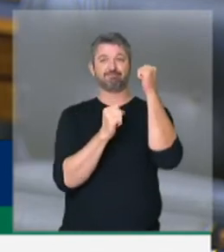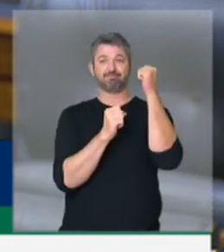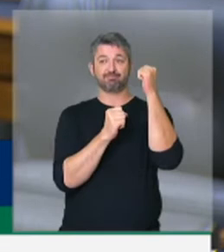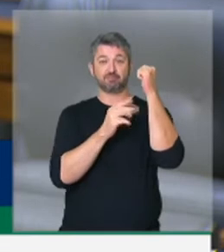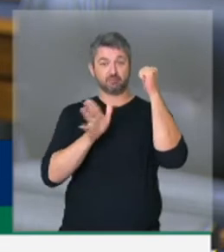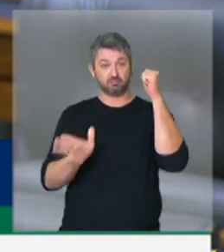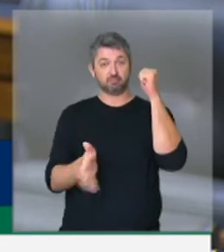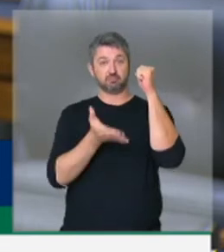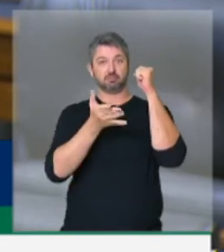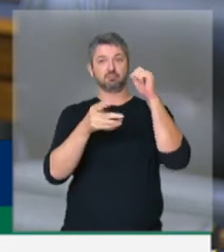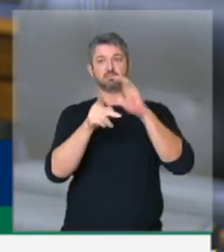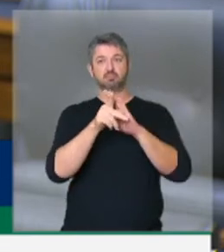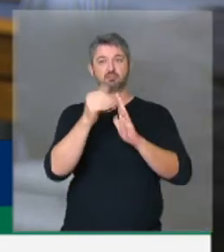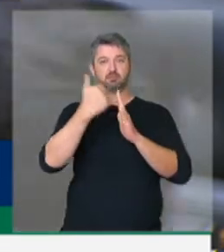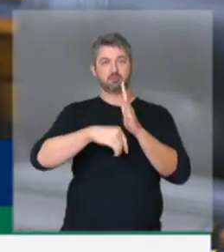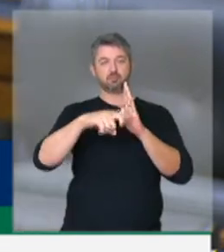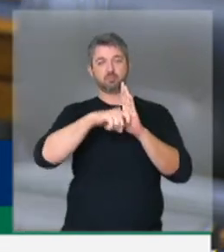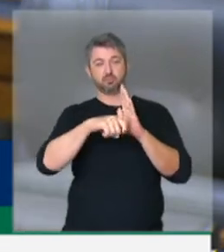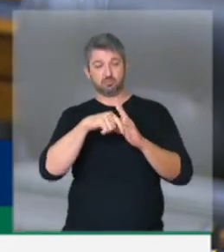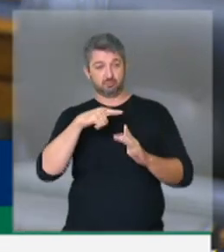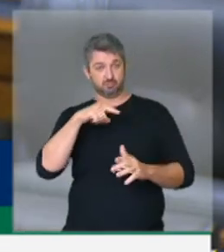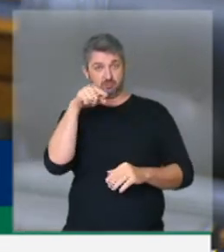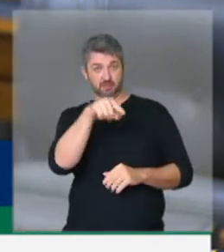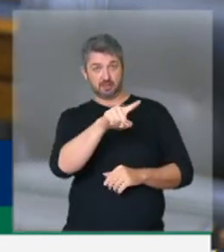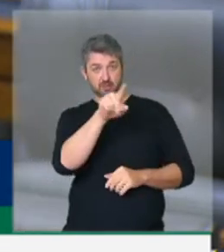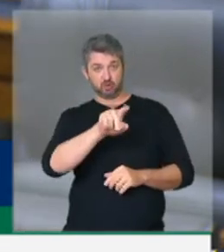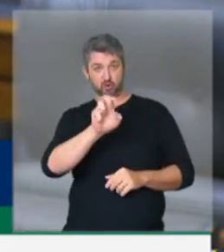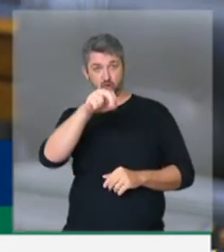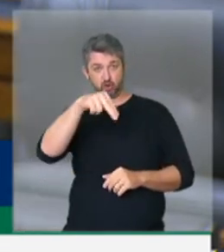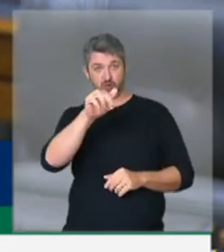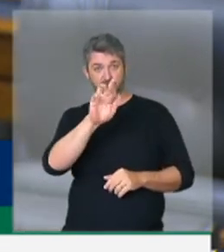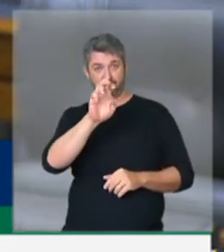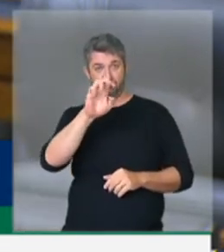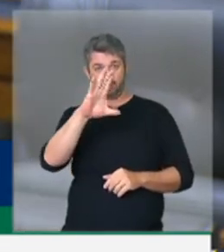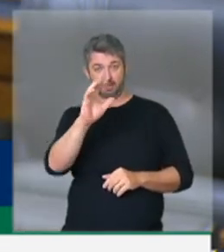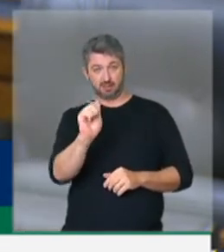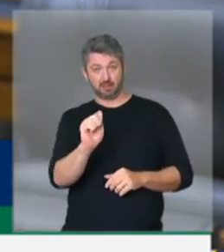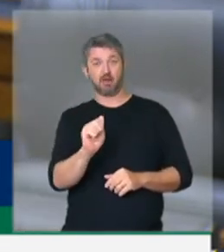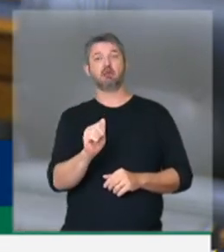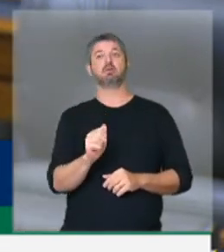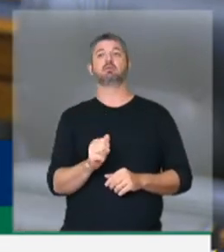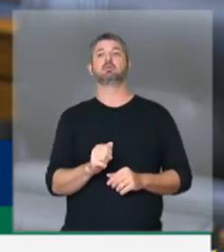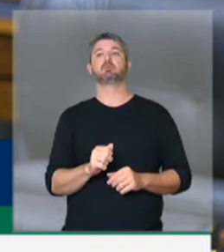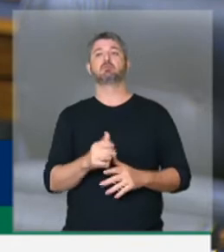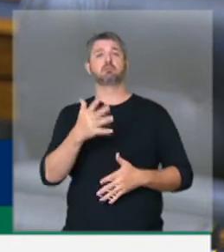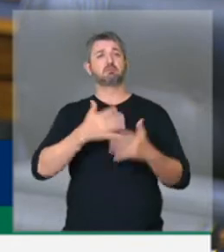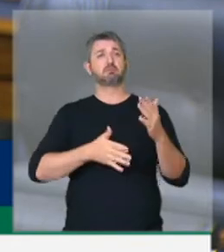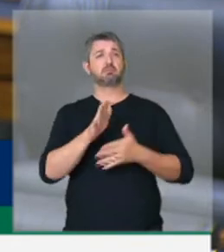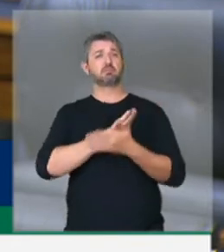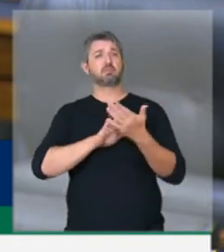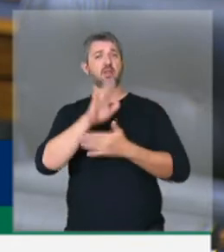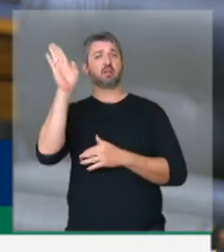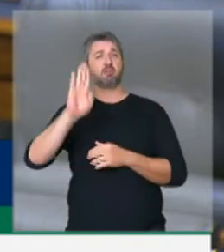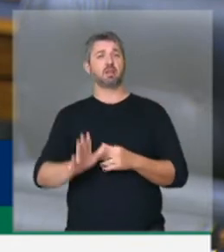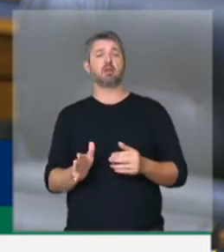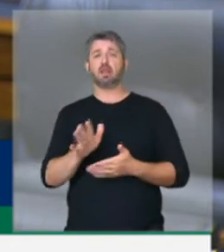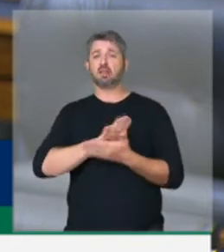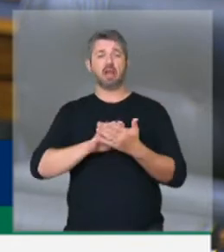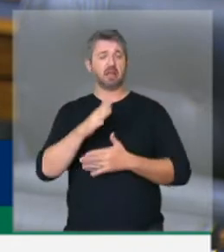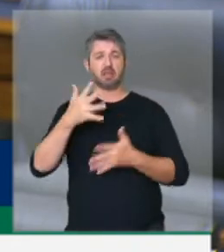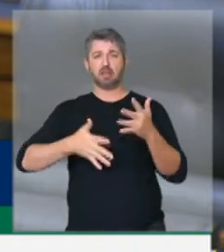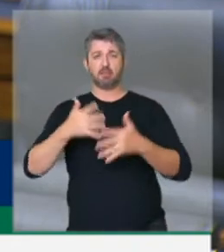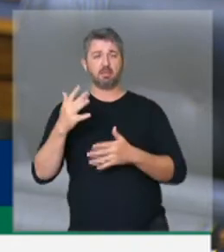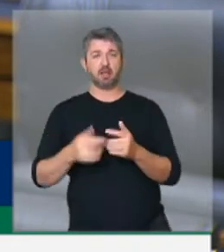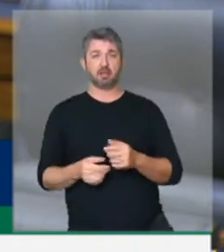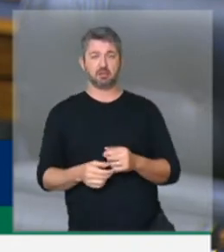incentivos fiscais que estão lá na Zona Franca de Manaus, eles não atrapalham o restante do país.